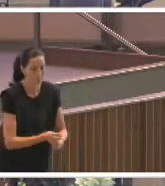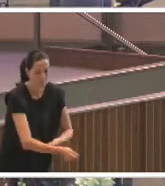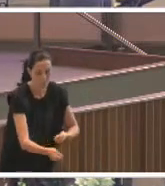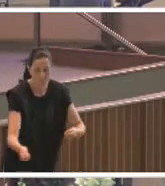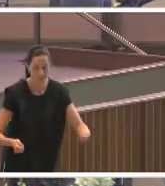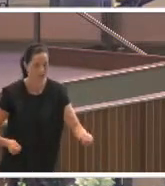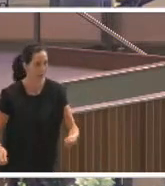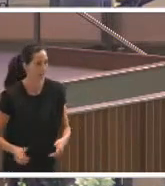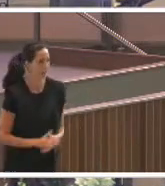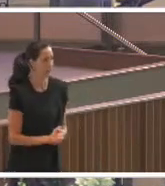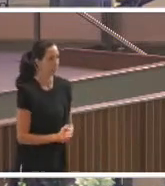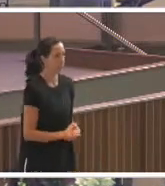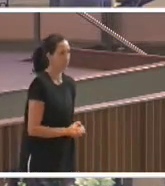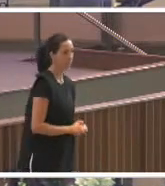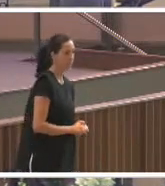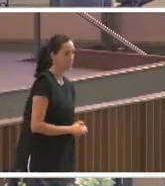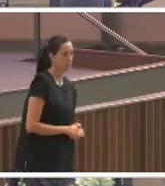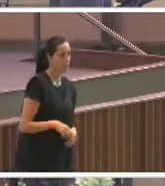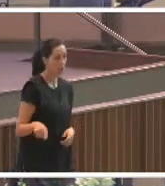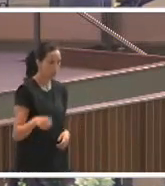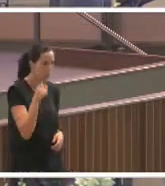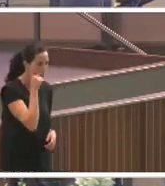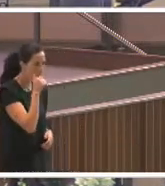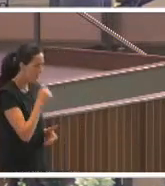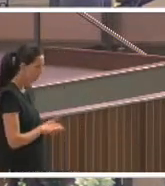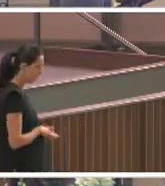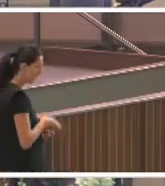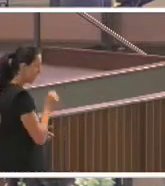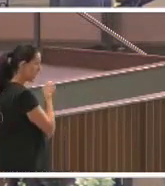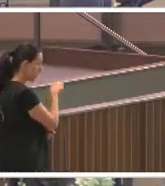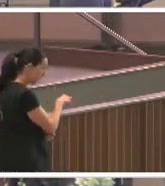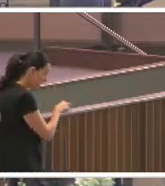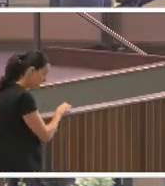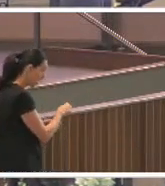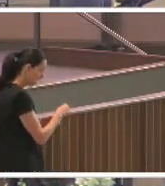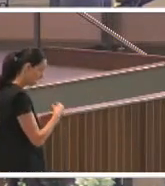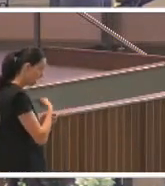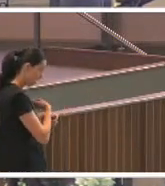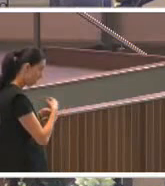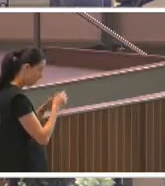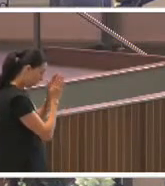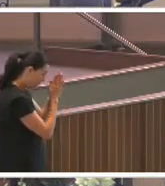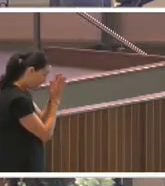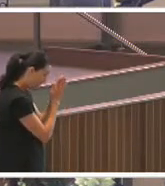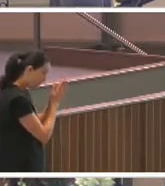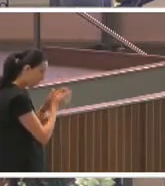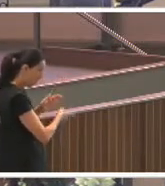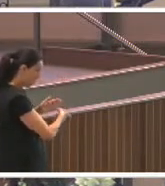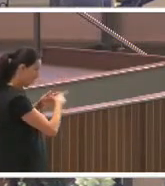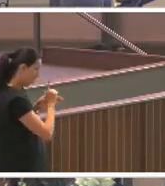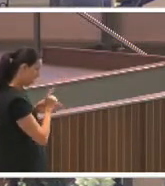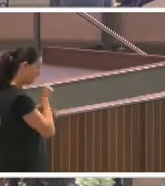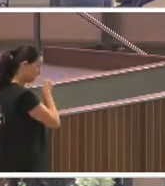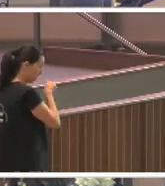disse assim: a senhora permite que eu ore pela senhora, antes da senhora comer e tomar o café? E começou a orar.